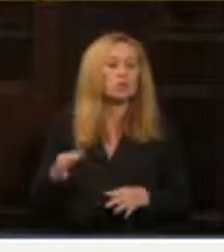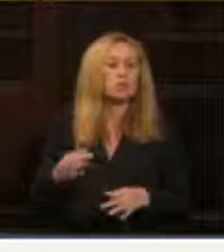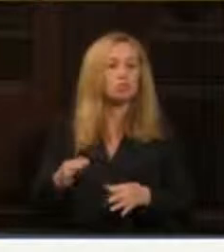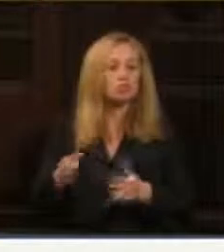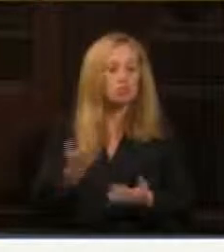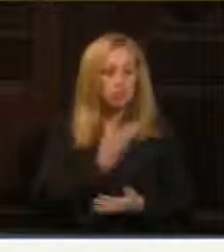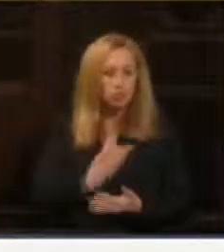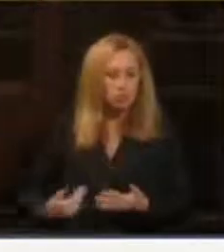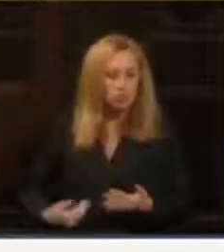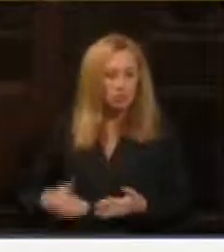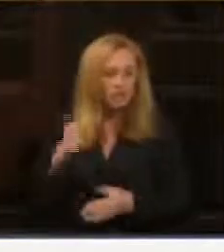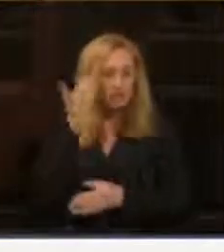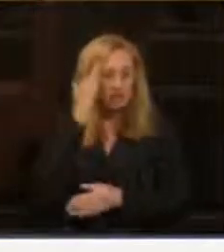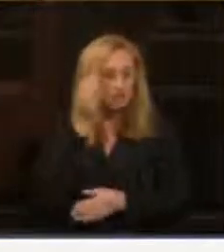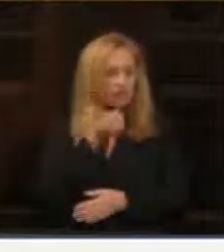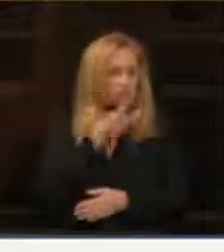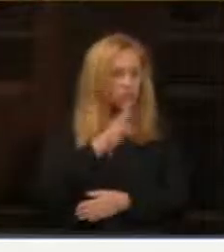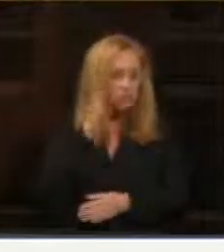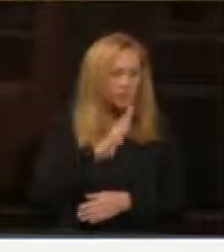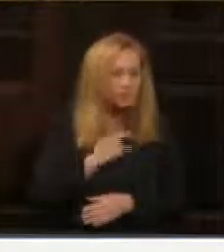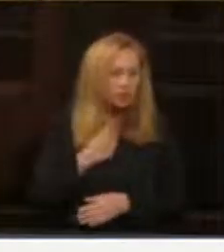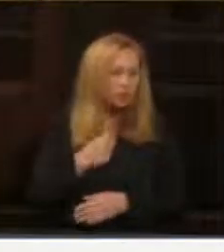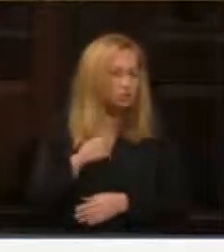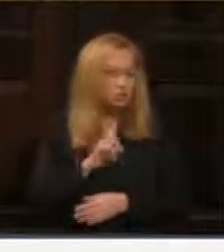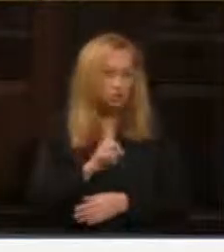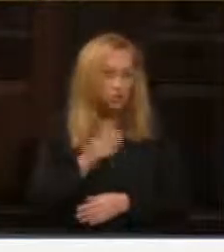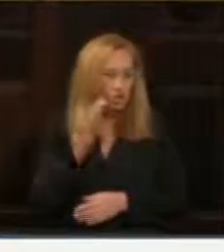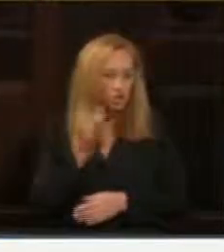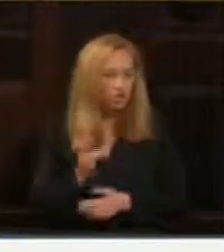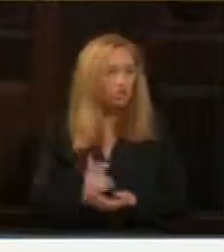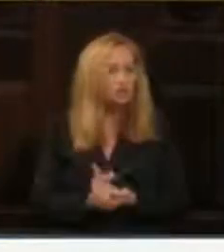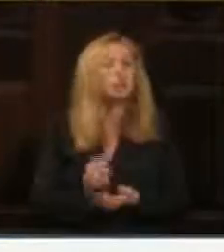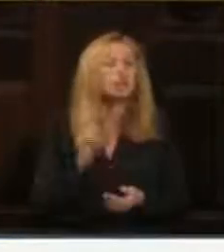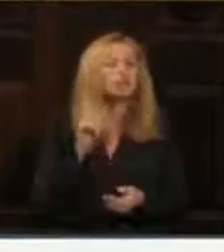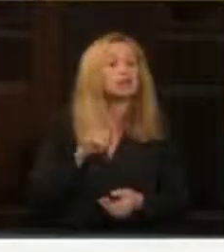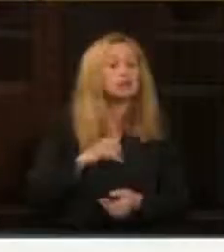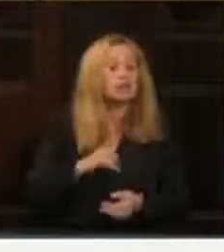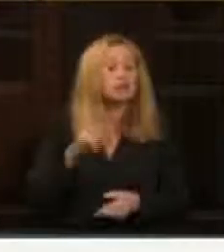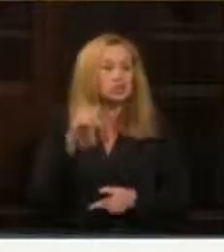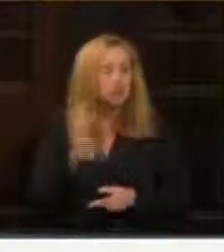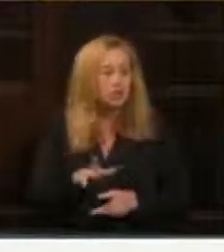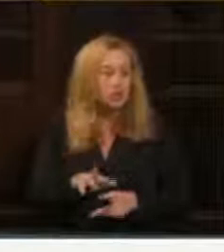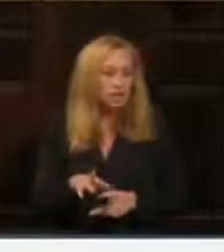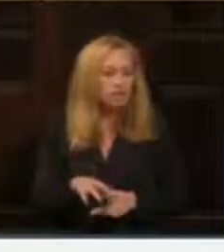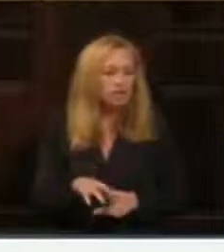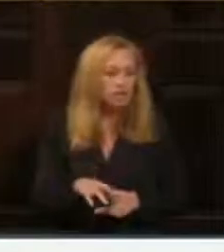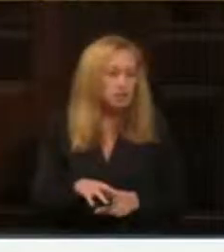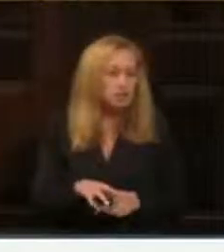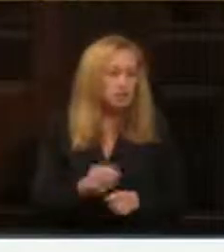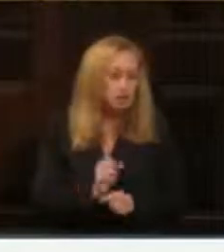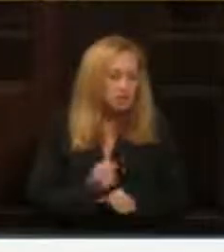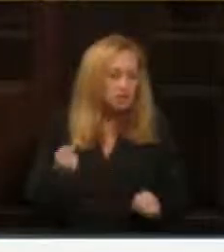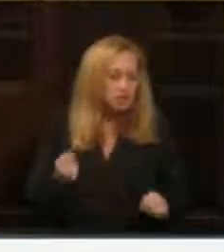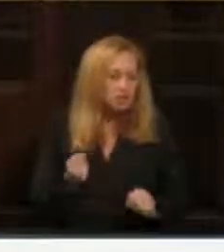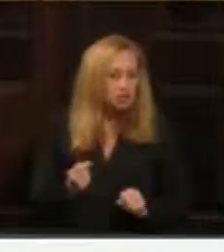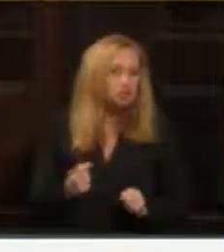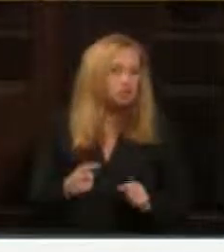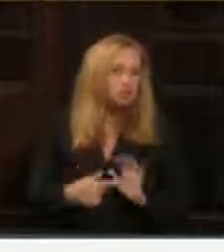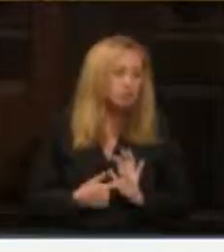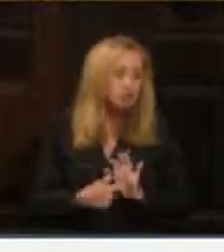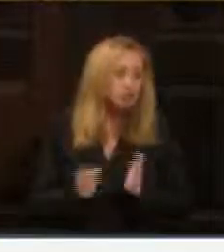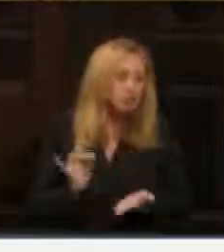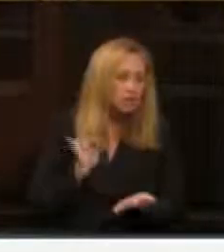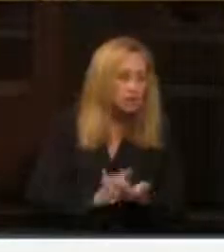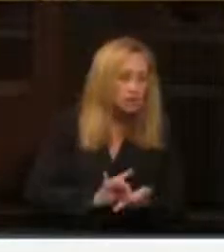ser financiamento de ditaduras tem uma diferença enorme, que acaba reproduzindo uma leitura da realidade